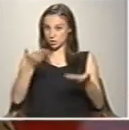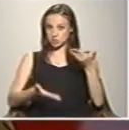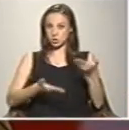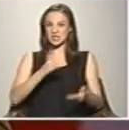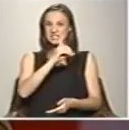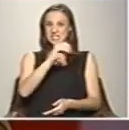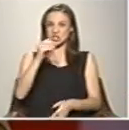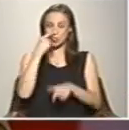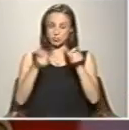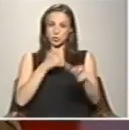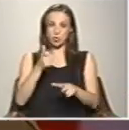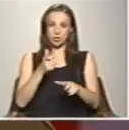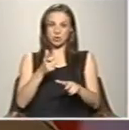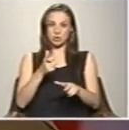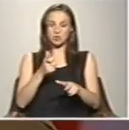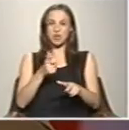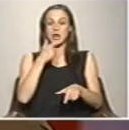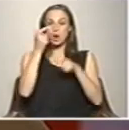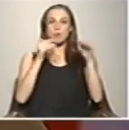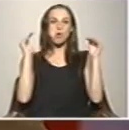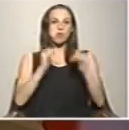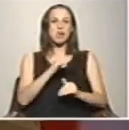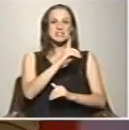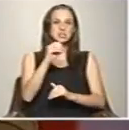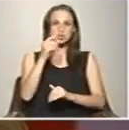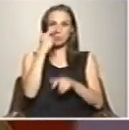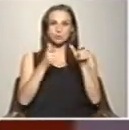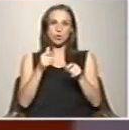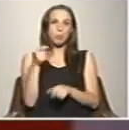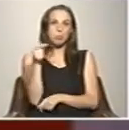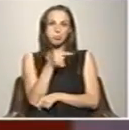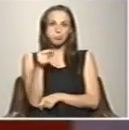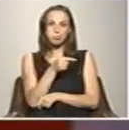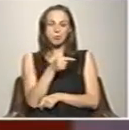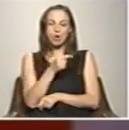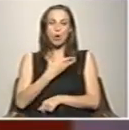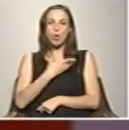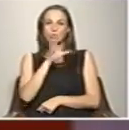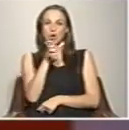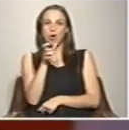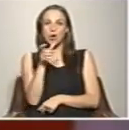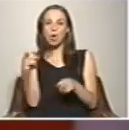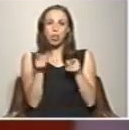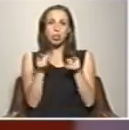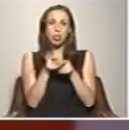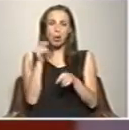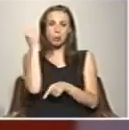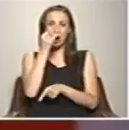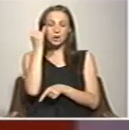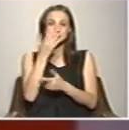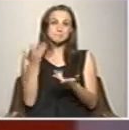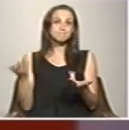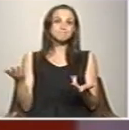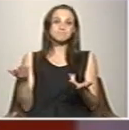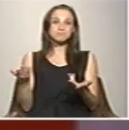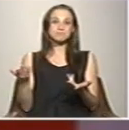600 pessoas. Isto é, diminuiu a população em 600 pessoas, o que num distrito tão pequeno como o Bragança, em termos, tão